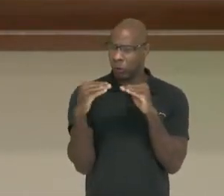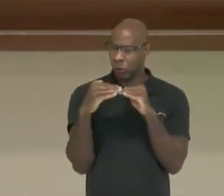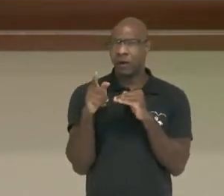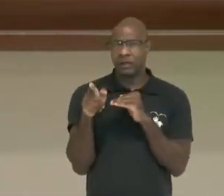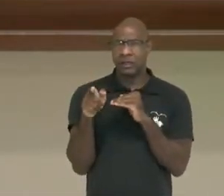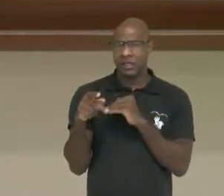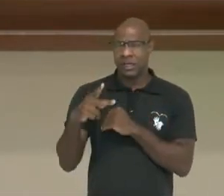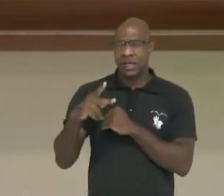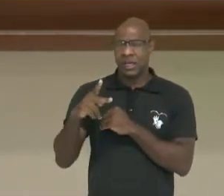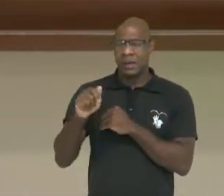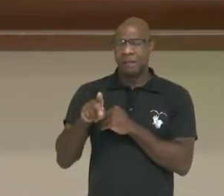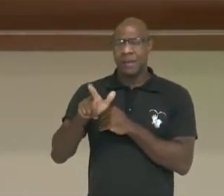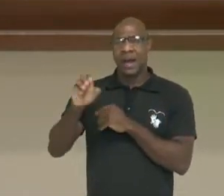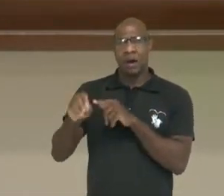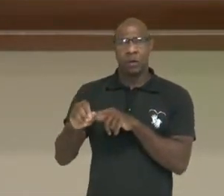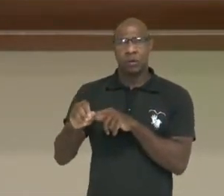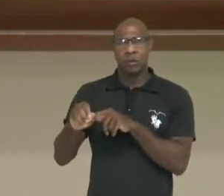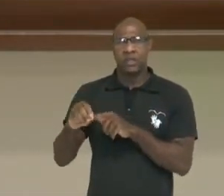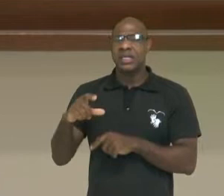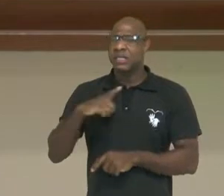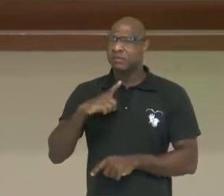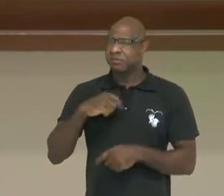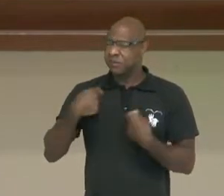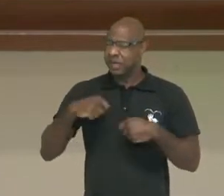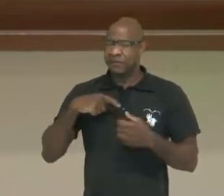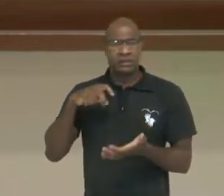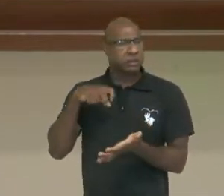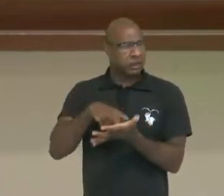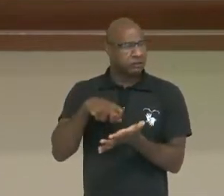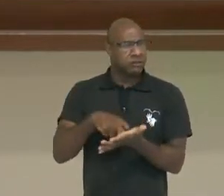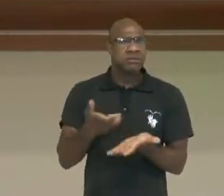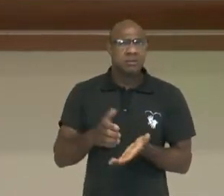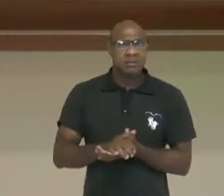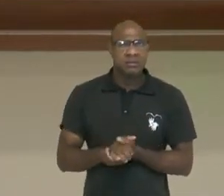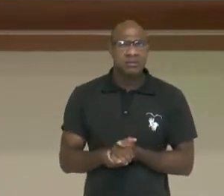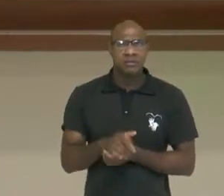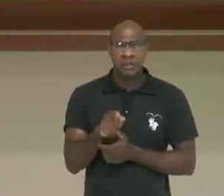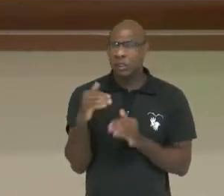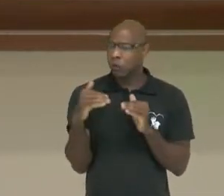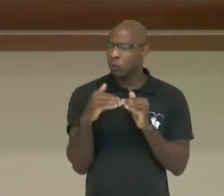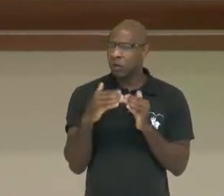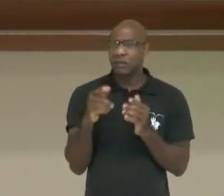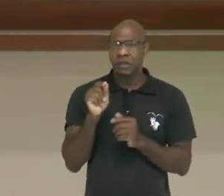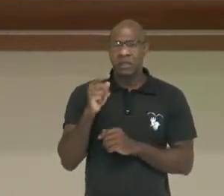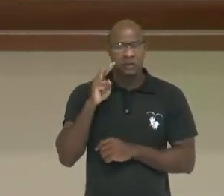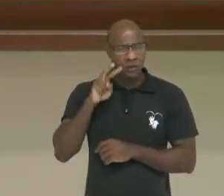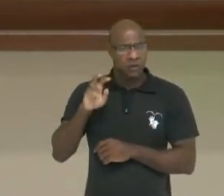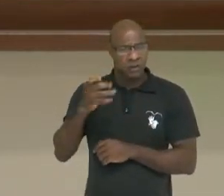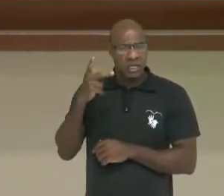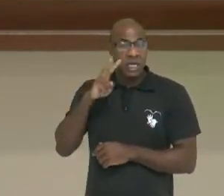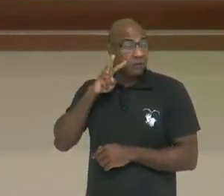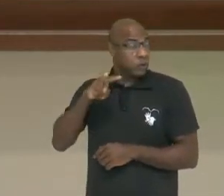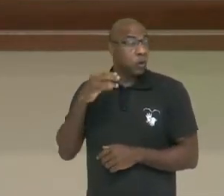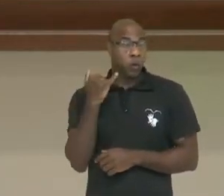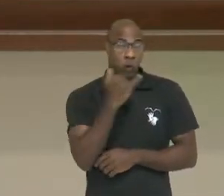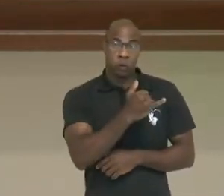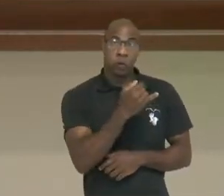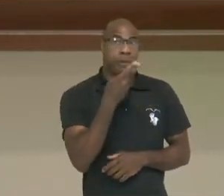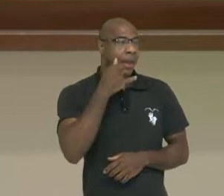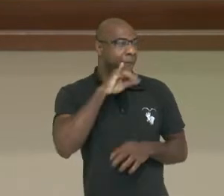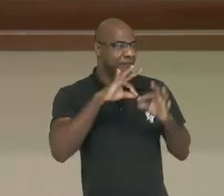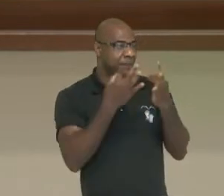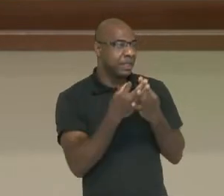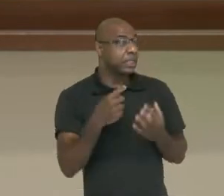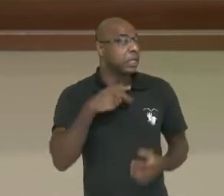o Paulo, ele tinha que ter esse castigo? Ele mereceu esse castigo? Vocês viram o que aconteceu? Ele falou que viu dragão, lembra? Eu perguntei, e